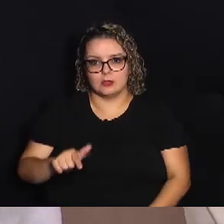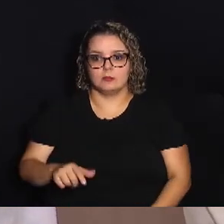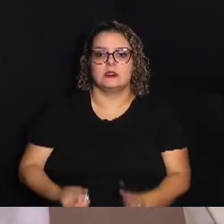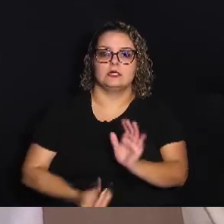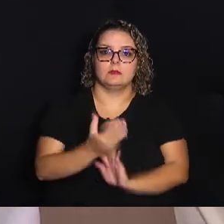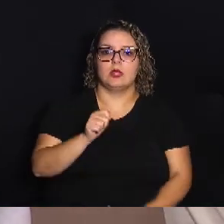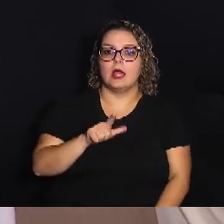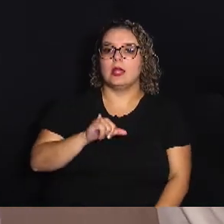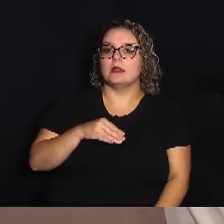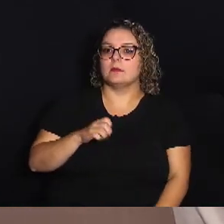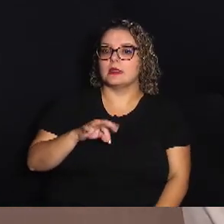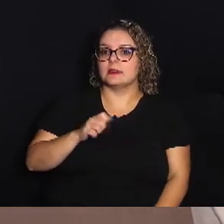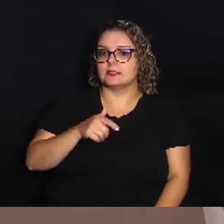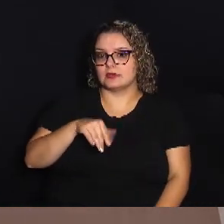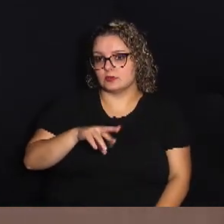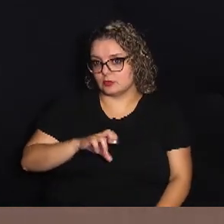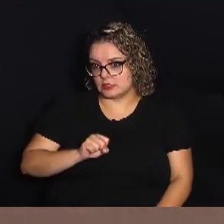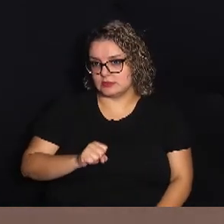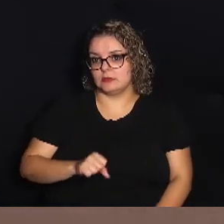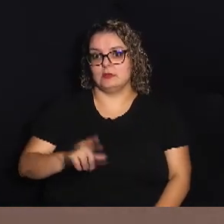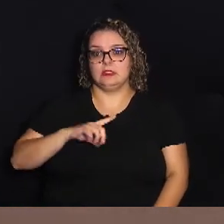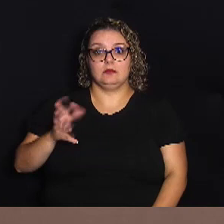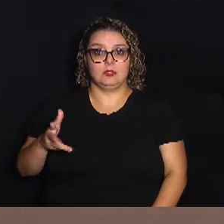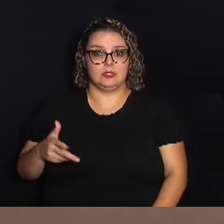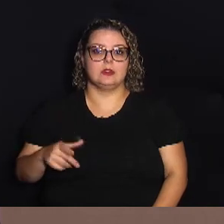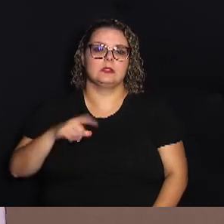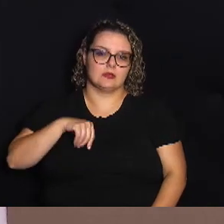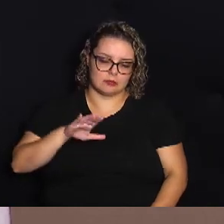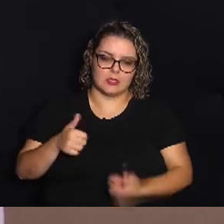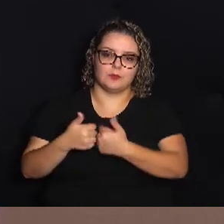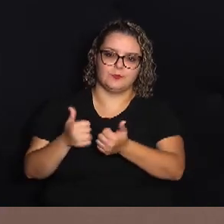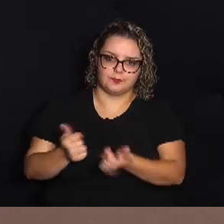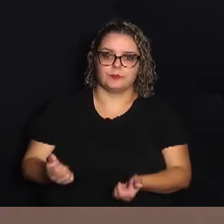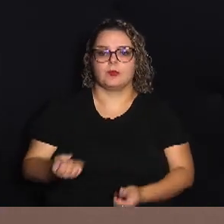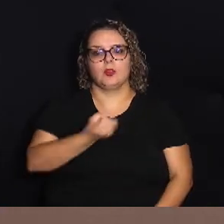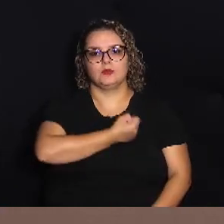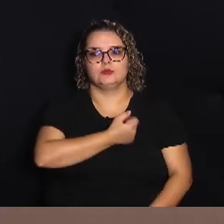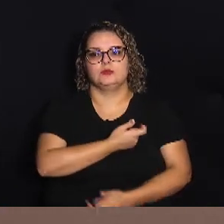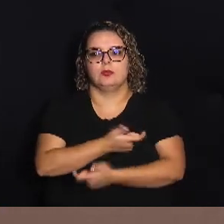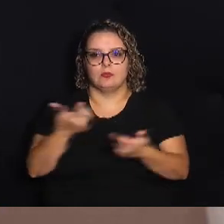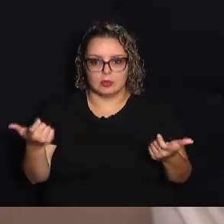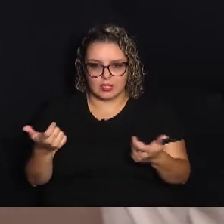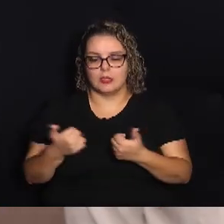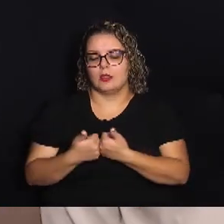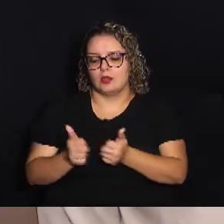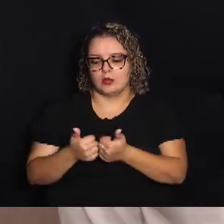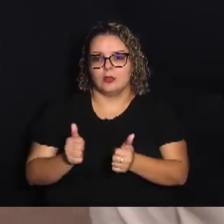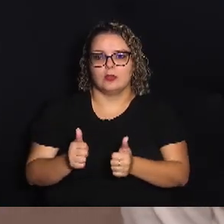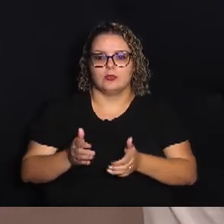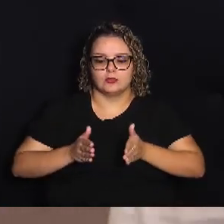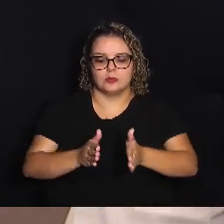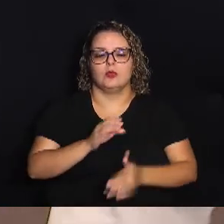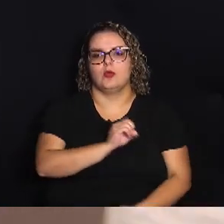linhas alimentadoras e vamos dar mais agilidade ter mais ônibus Claro aumentamos o número de ônibus nos no corredor do BRT